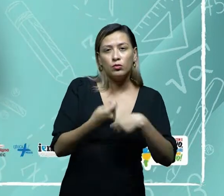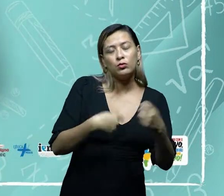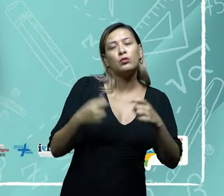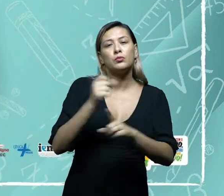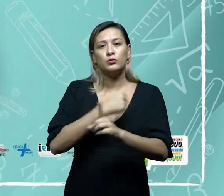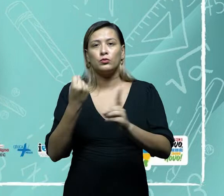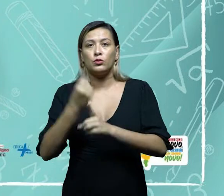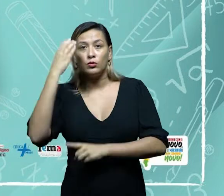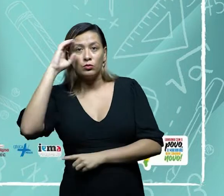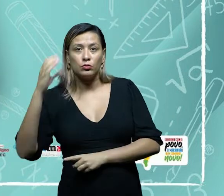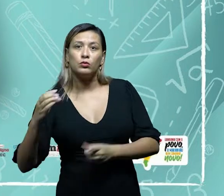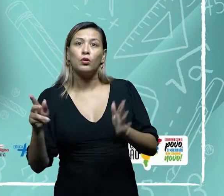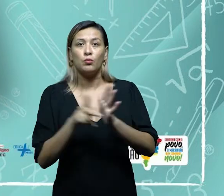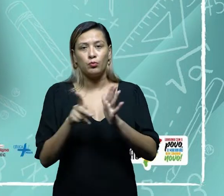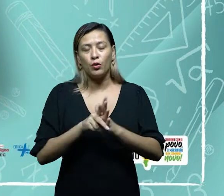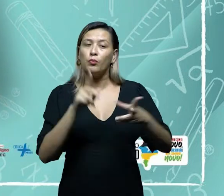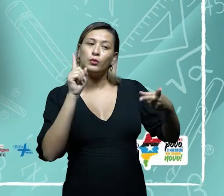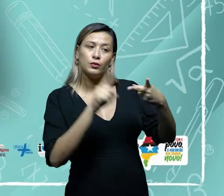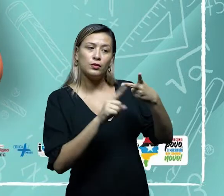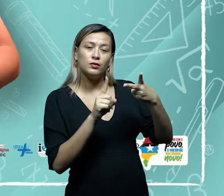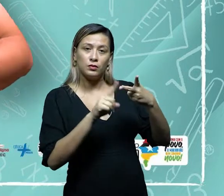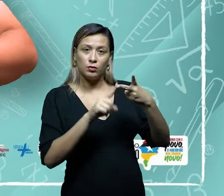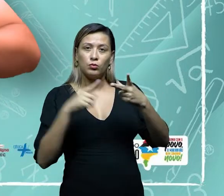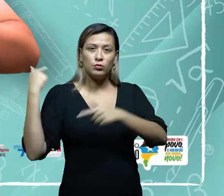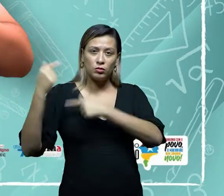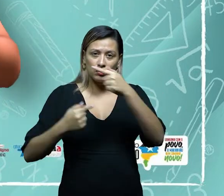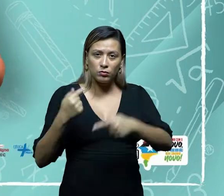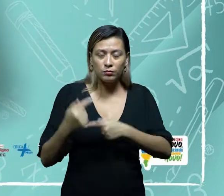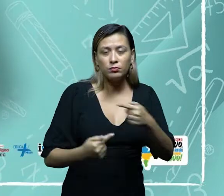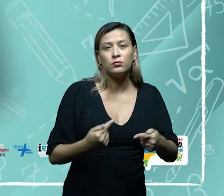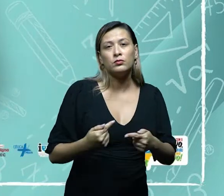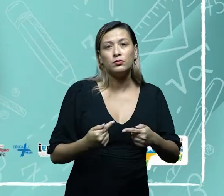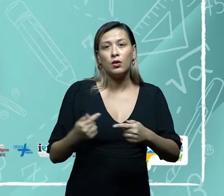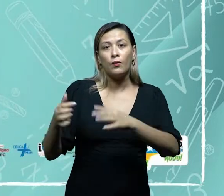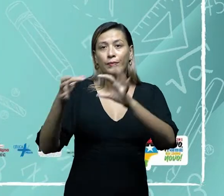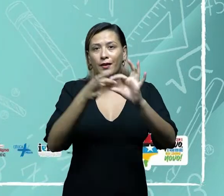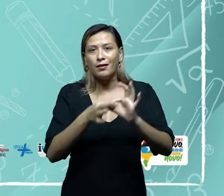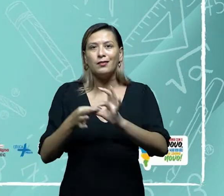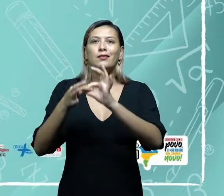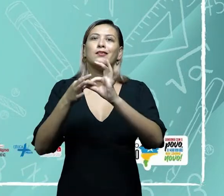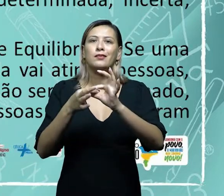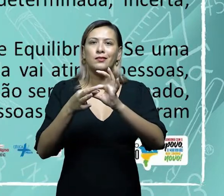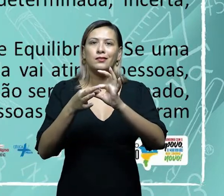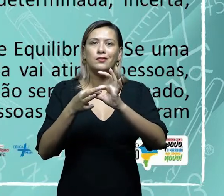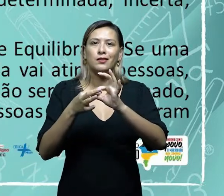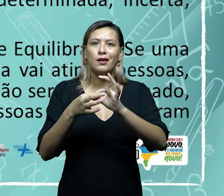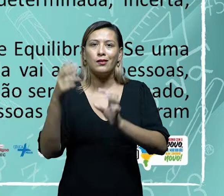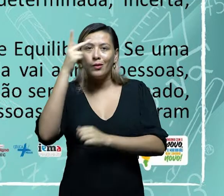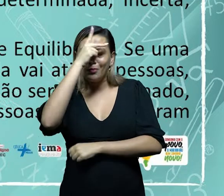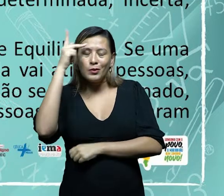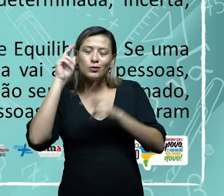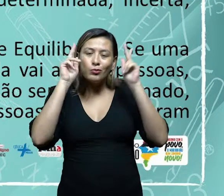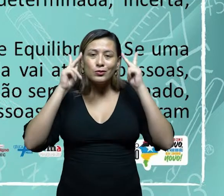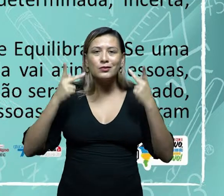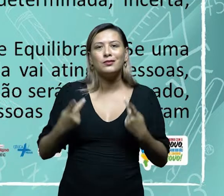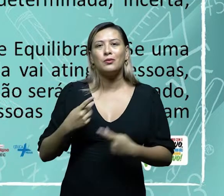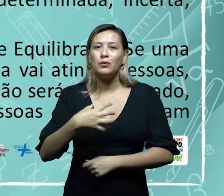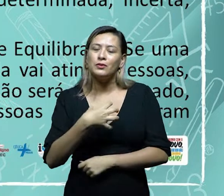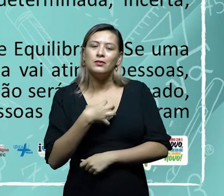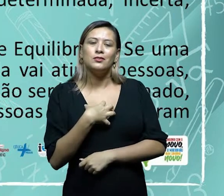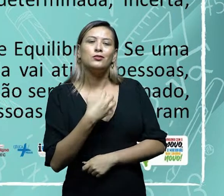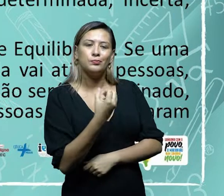sociais e culturais da segunda geração, né, são ligados ao bem-estar do ser humano. Bom, já os direitos de